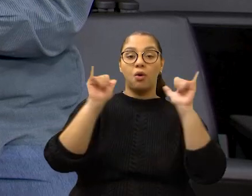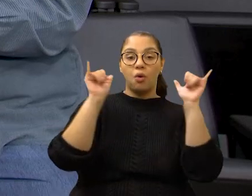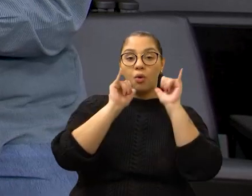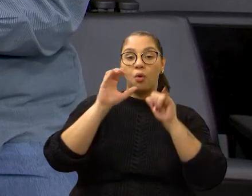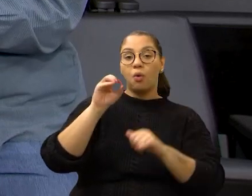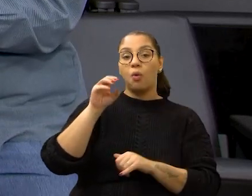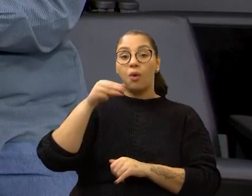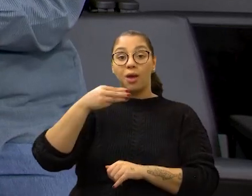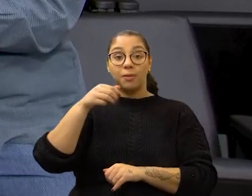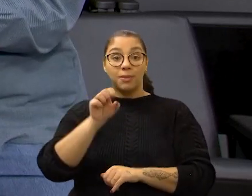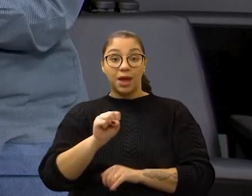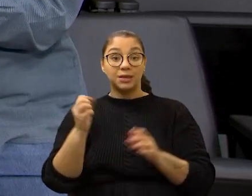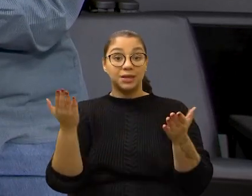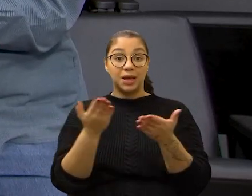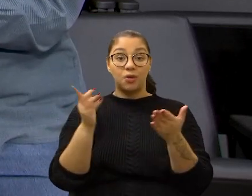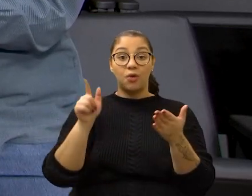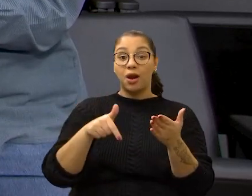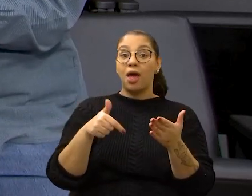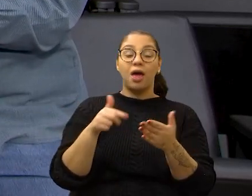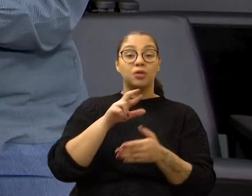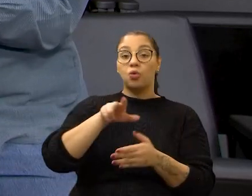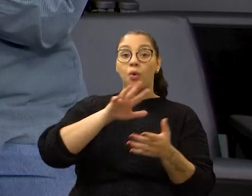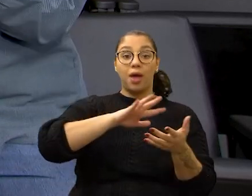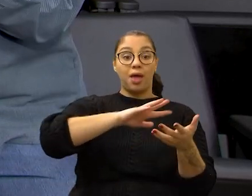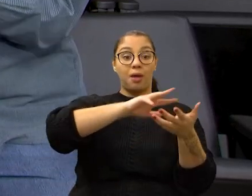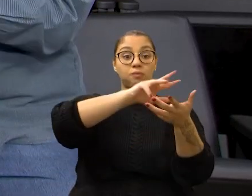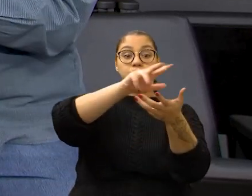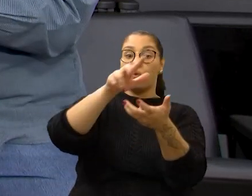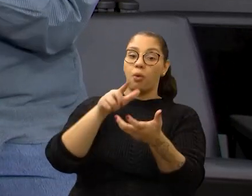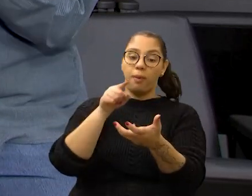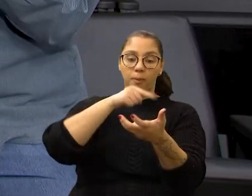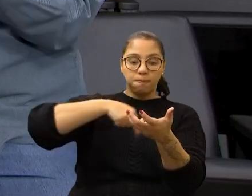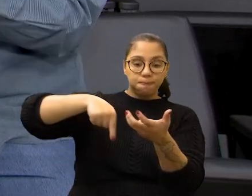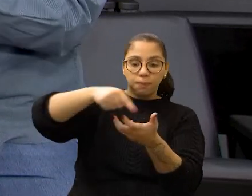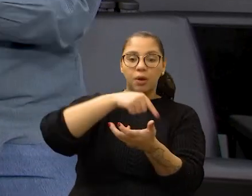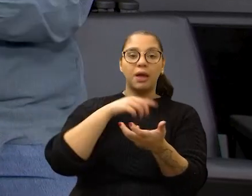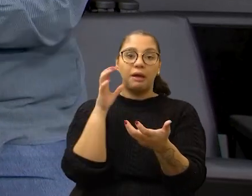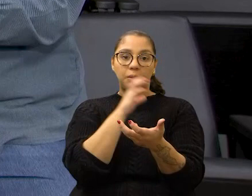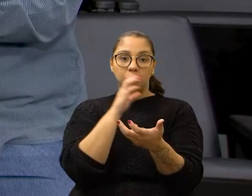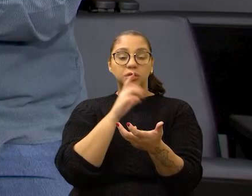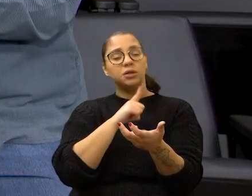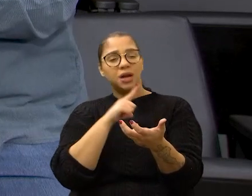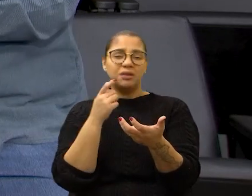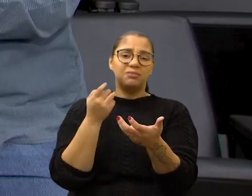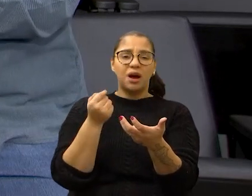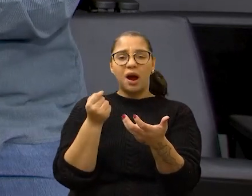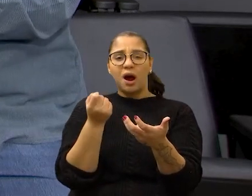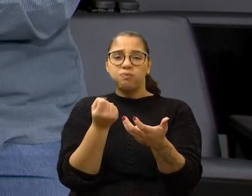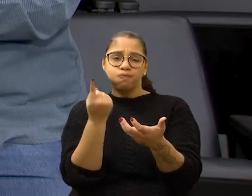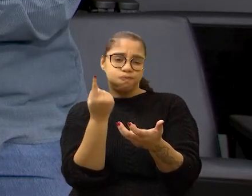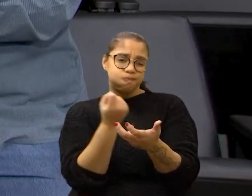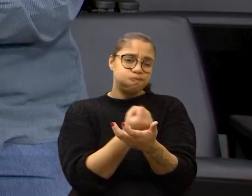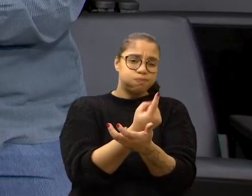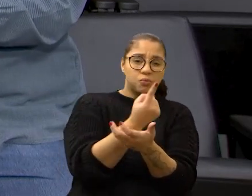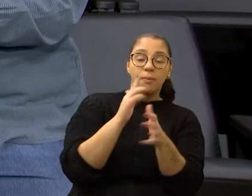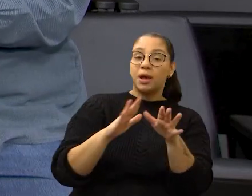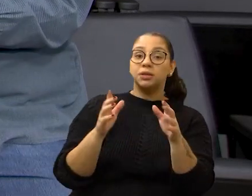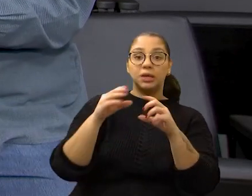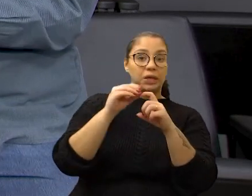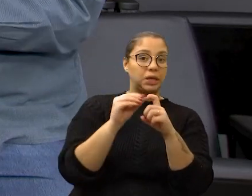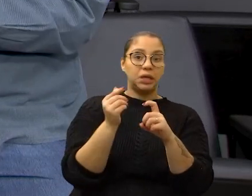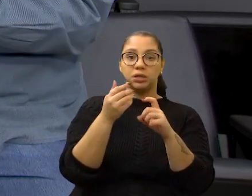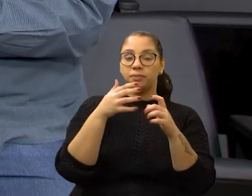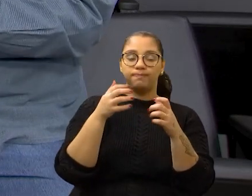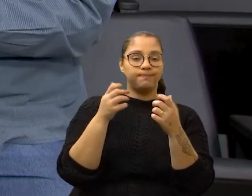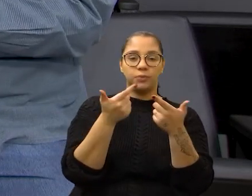né, de uma situação de emergência que não é mais global, ainda existe a preocupação, mas não tem tanto essa crise sanitária, de que maneira